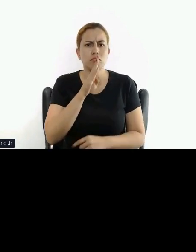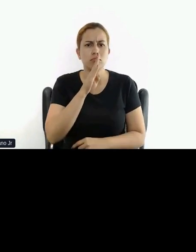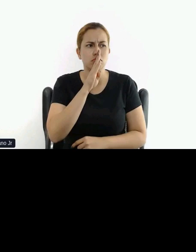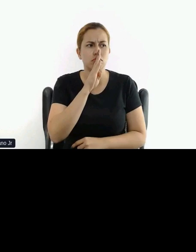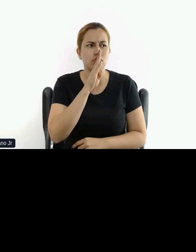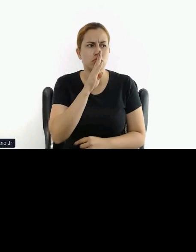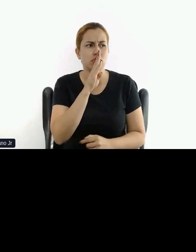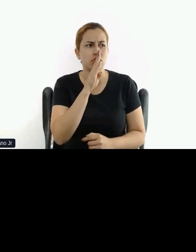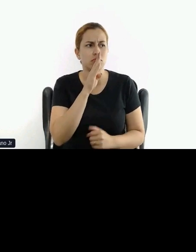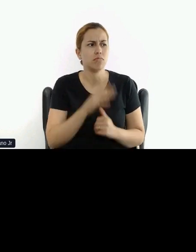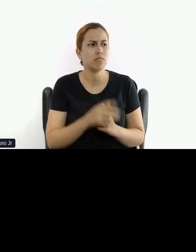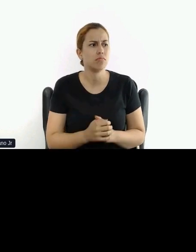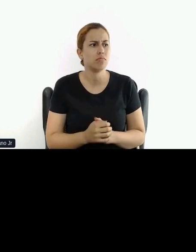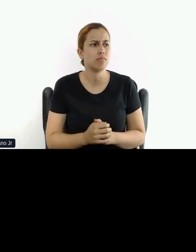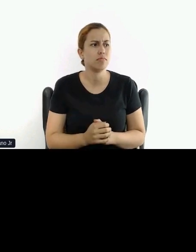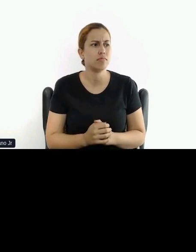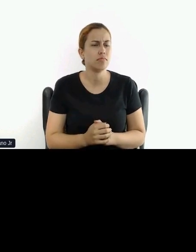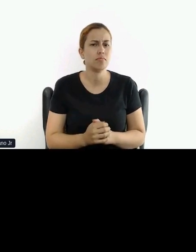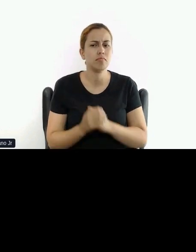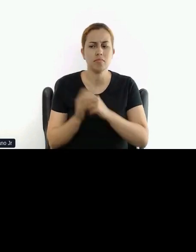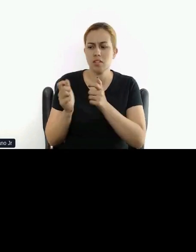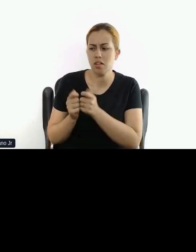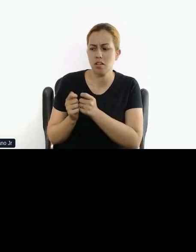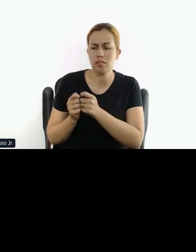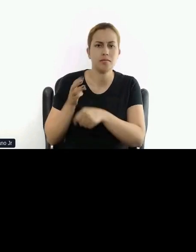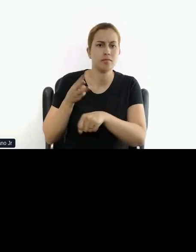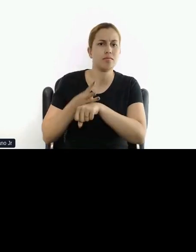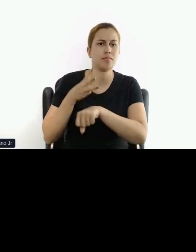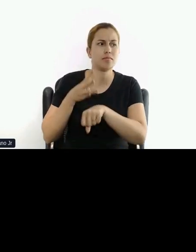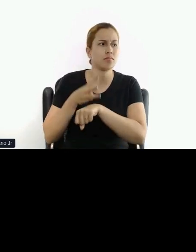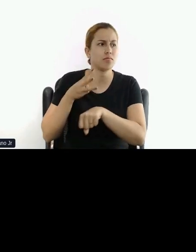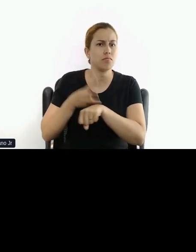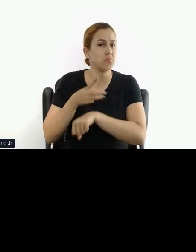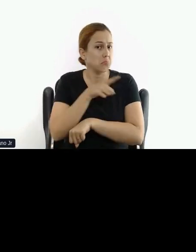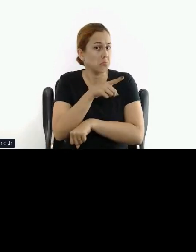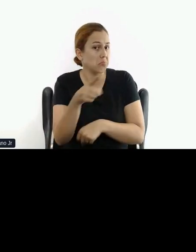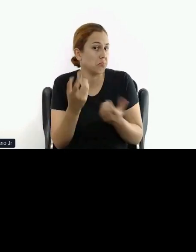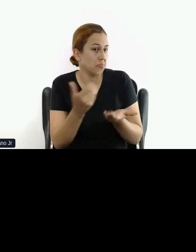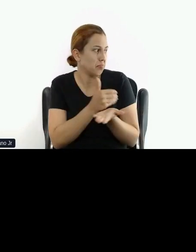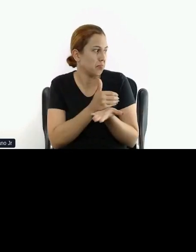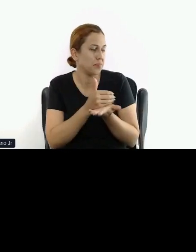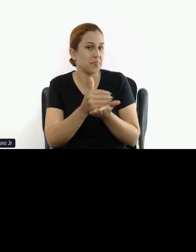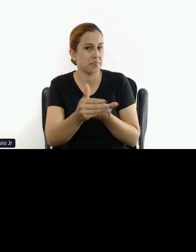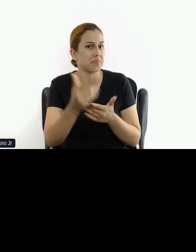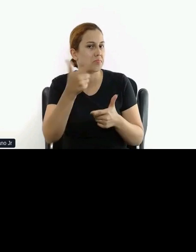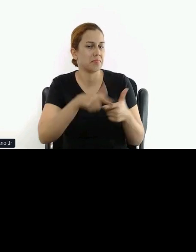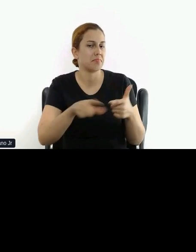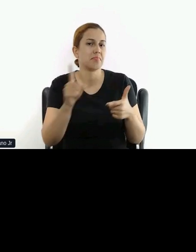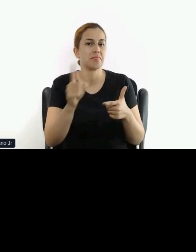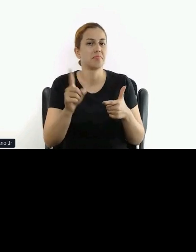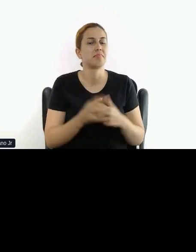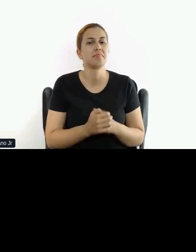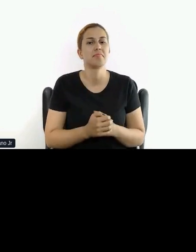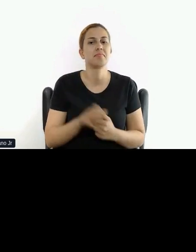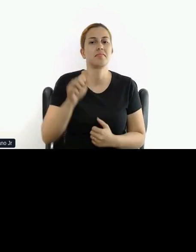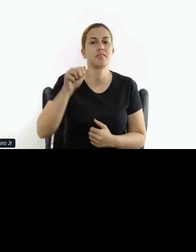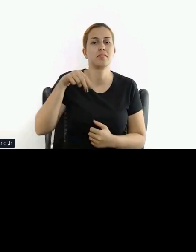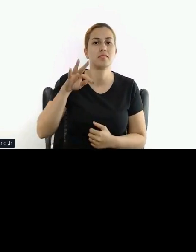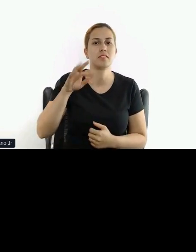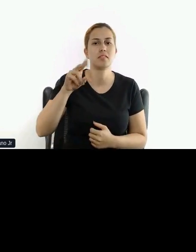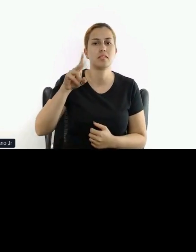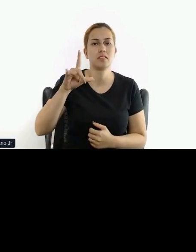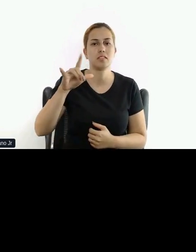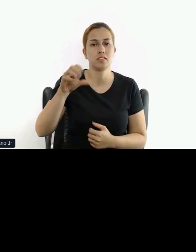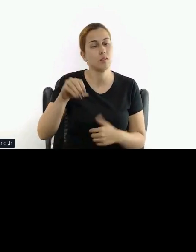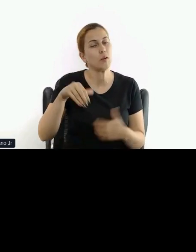Eu estou falando com ela aqui no WhatsApp também, mas se vocês quiserem começar, então, Antúlio ou Rafael, tá aí, quando ela conseguir, ela também já entra, pode